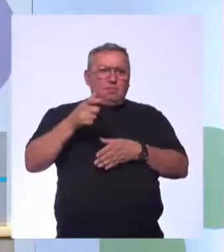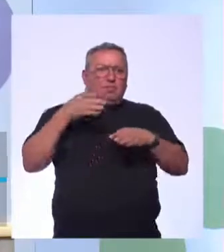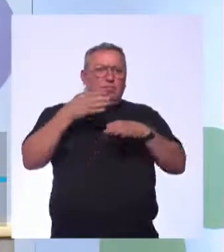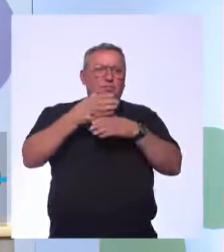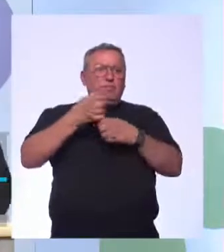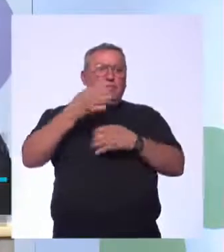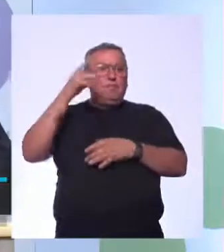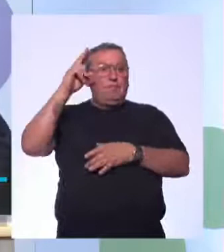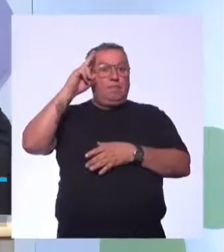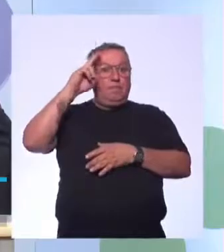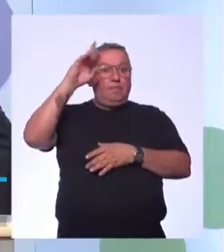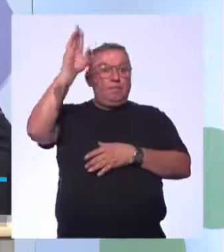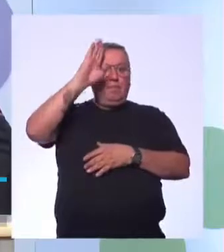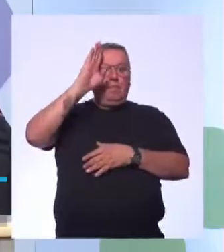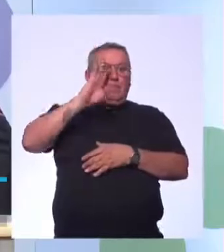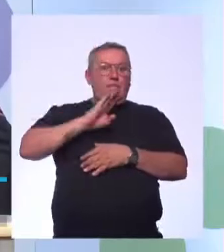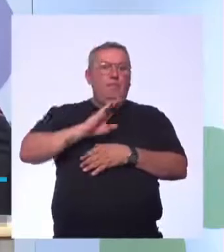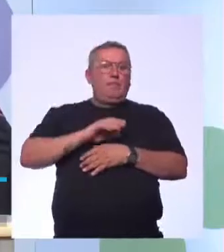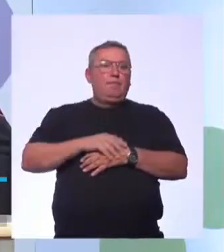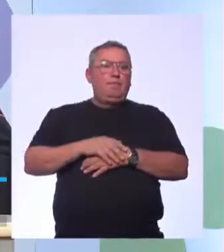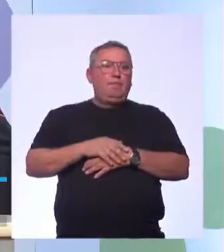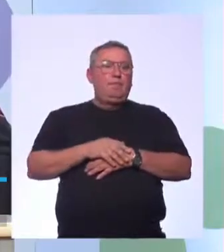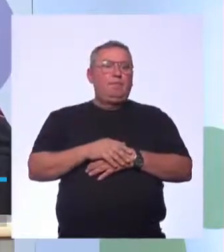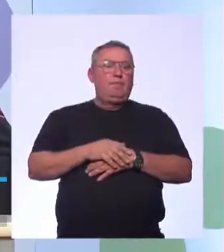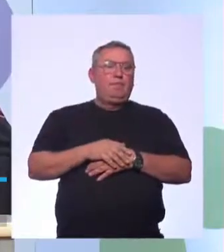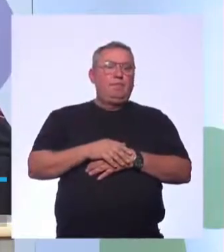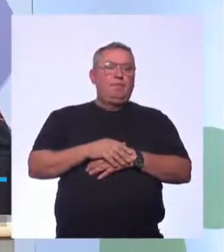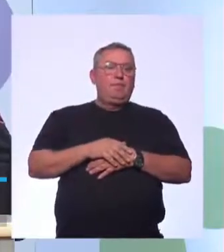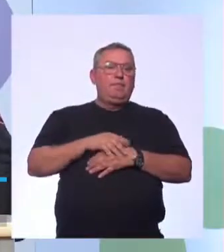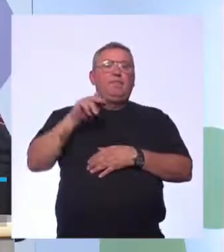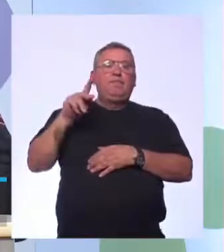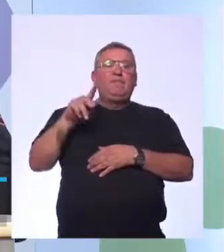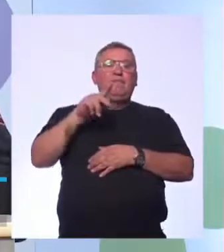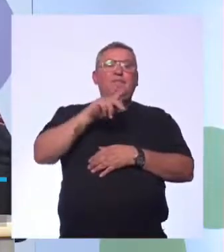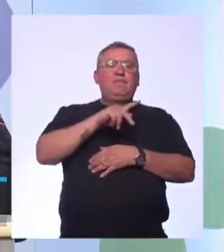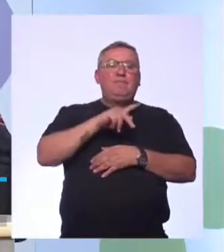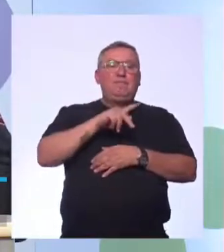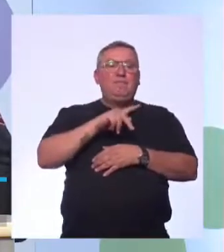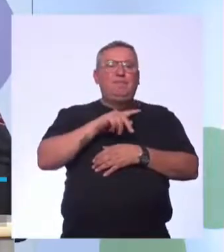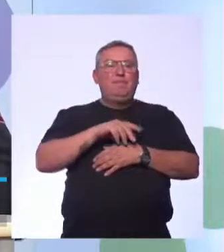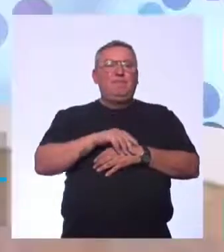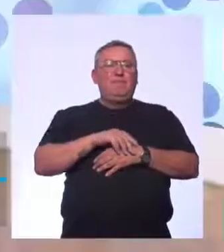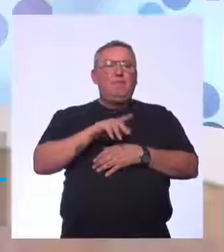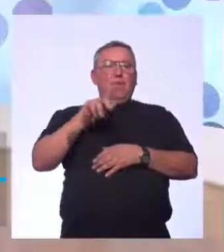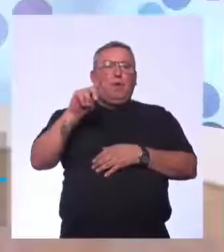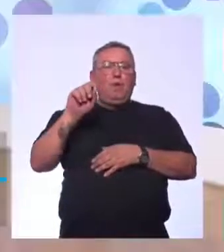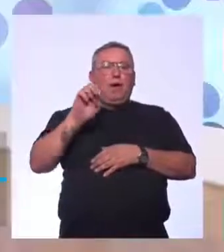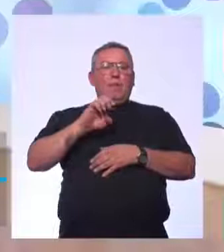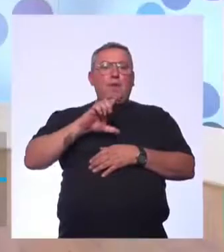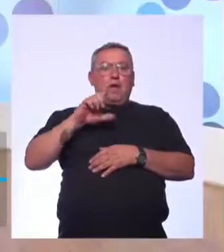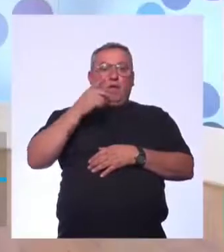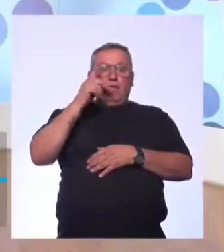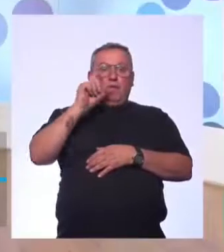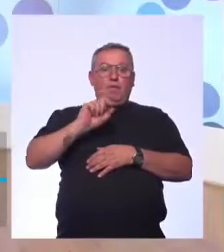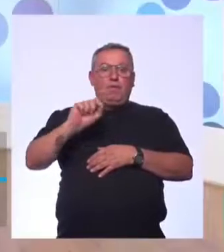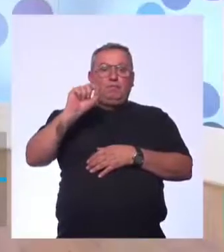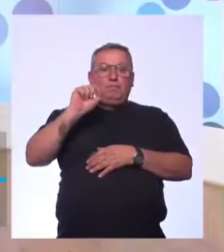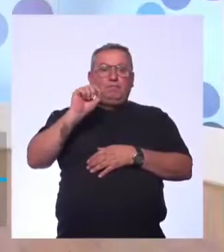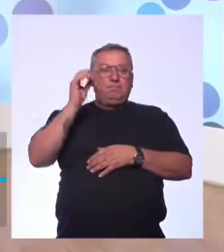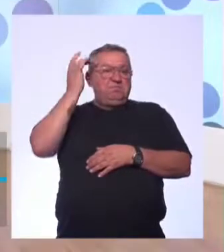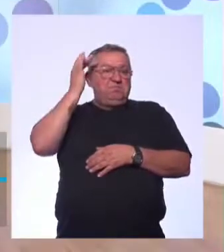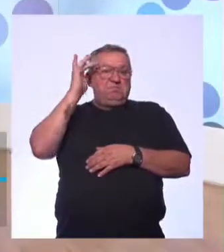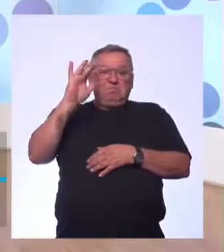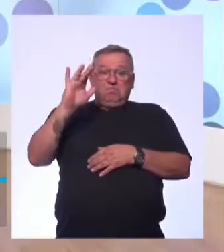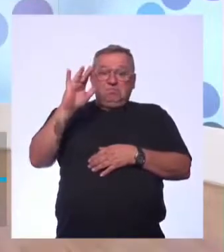a história do Brasil. Prof, o Gabriel vai dizer assim, que ele não